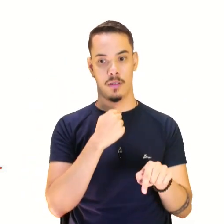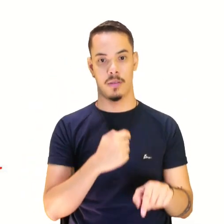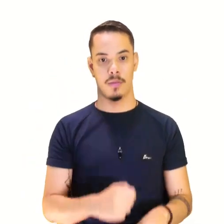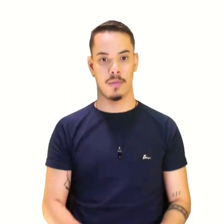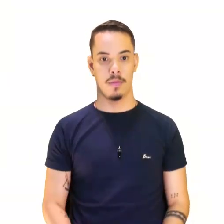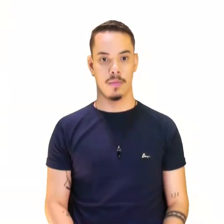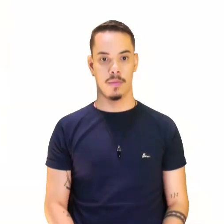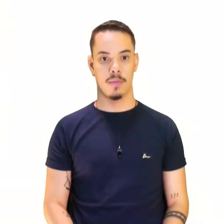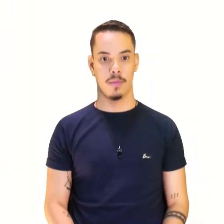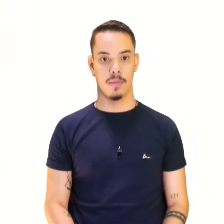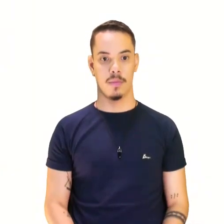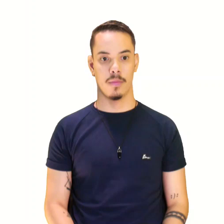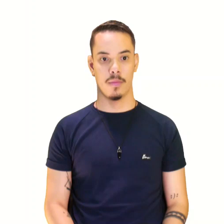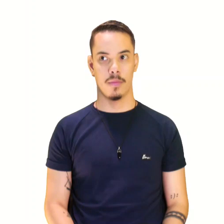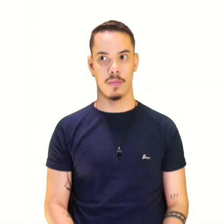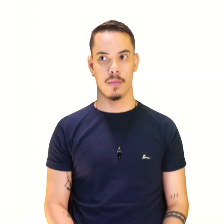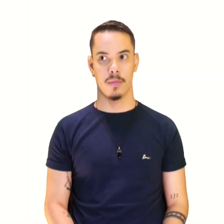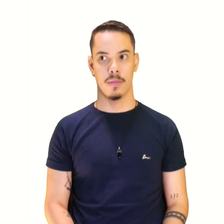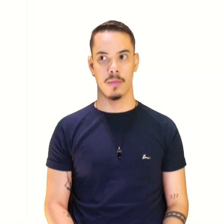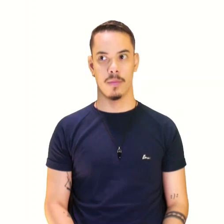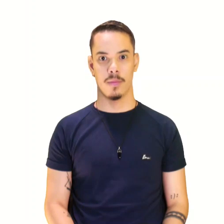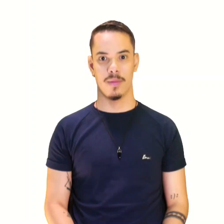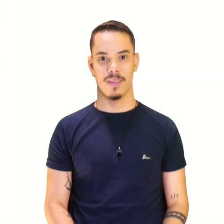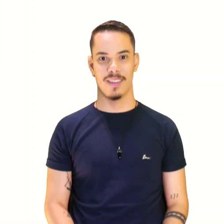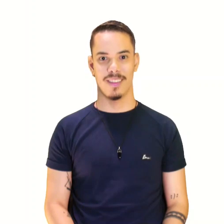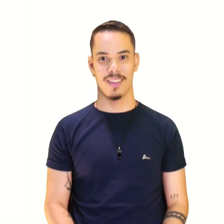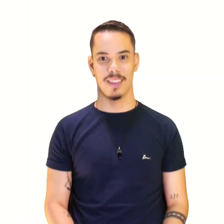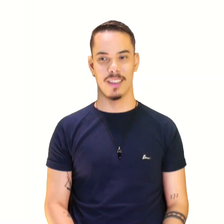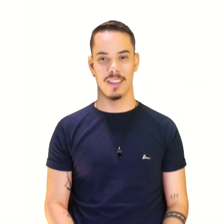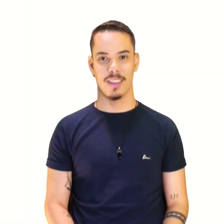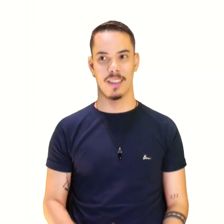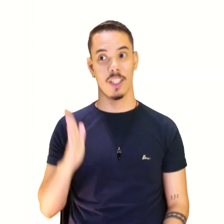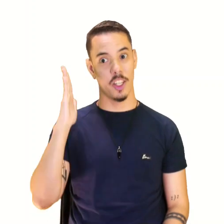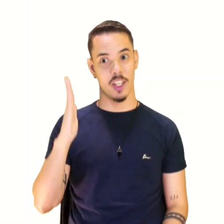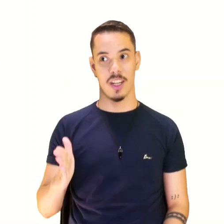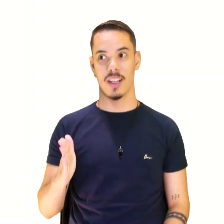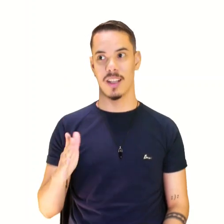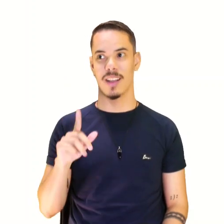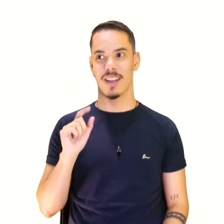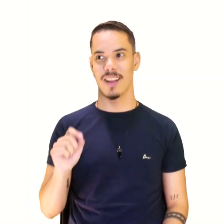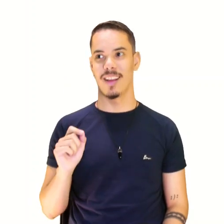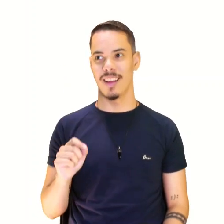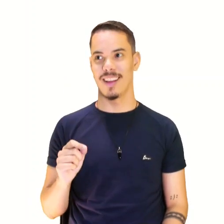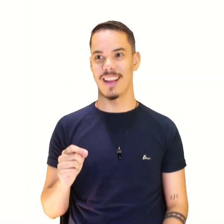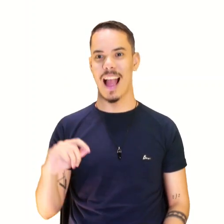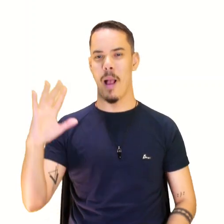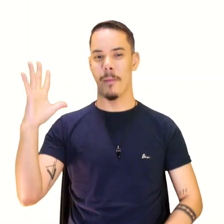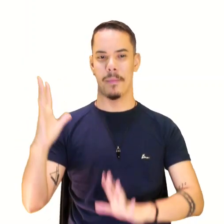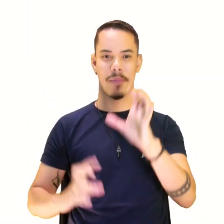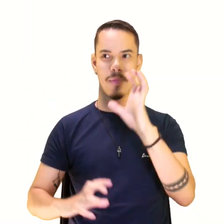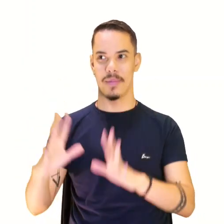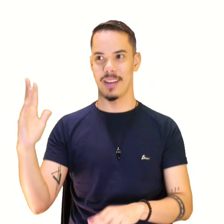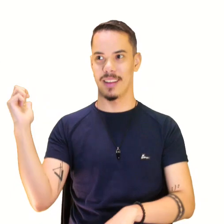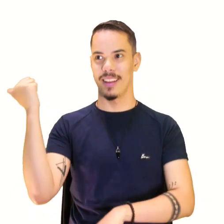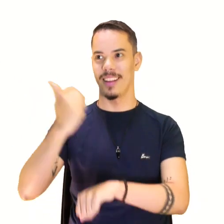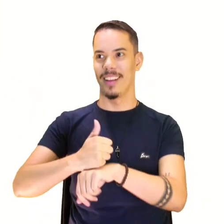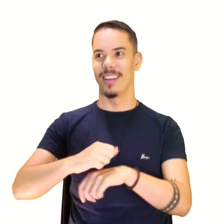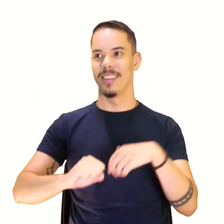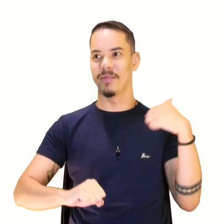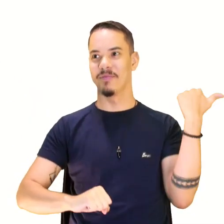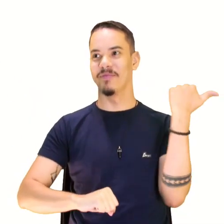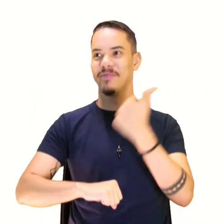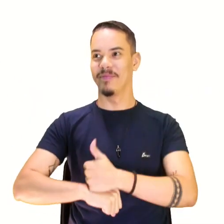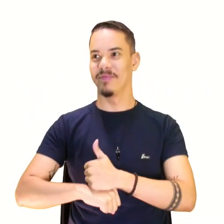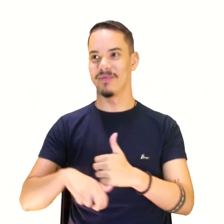Tá bom? Grandezas diretas. Diretamente proporcionais. Aqui o negócio chega a briga para falar, né? Tanta vontade de ensinar que